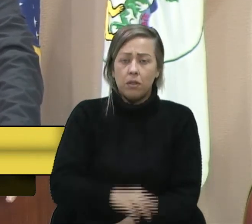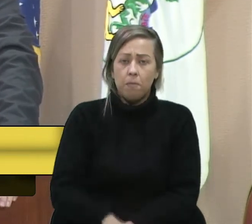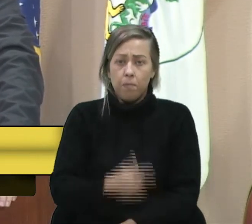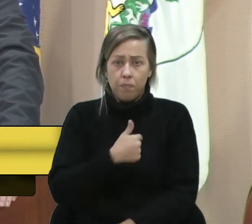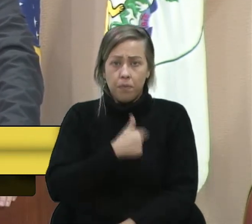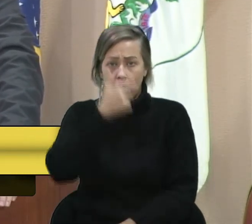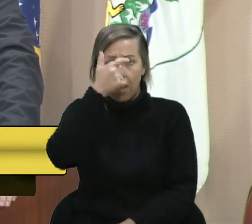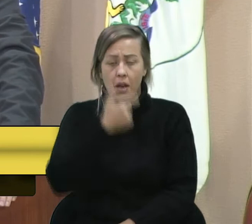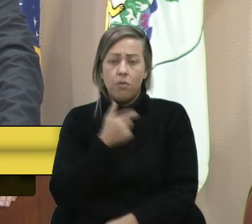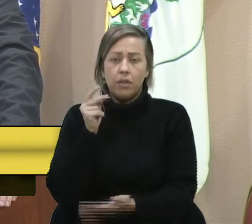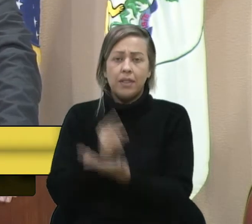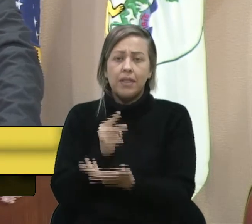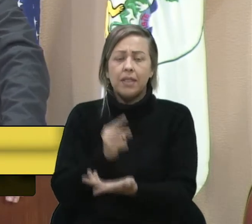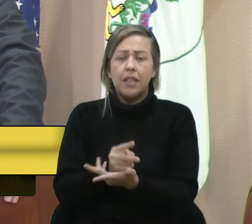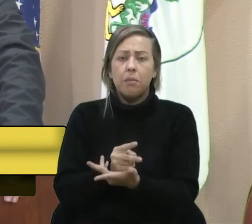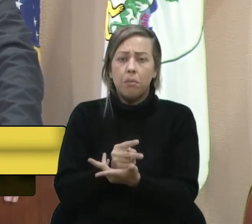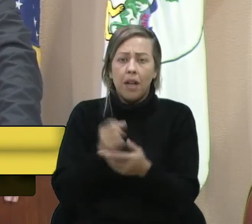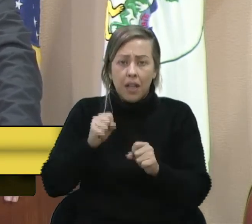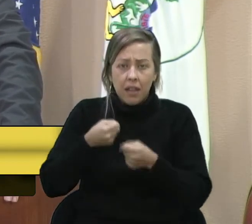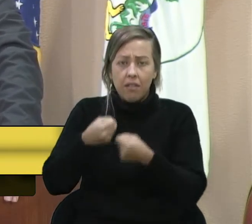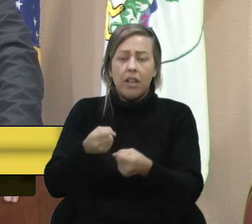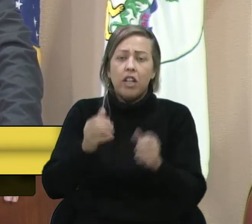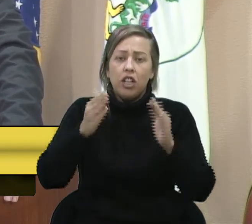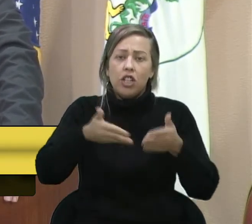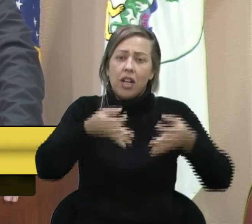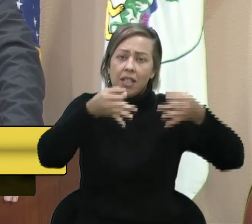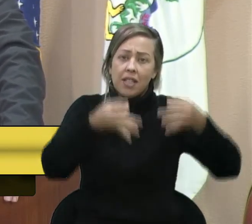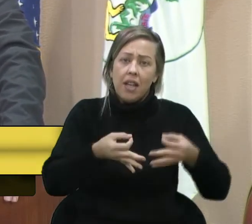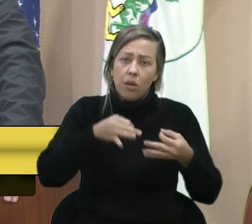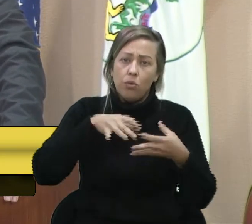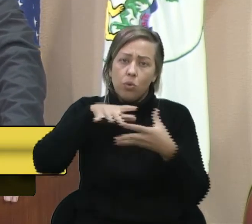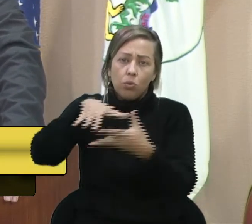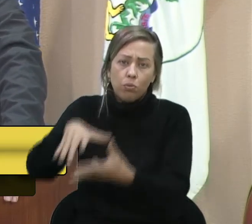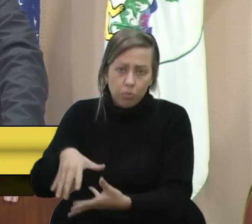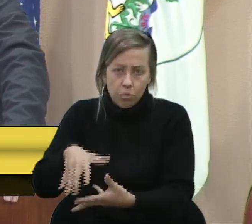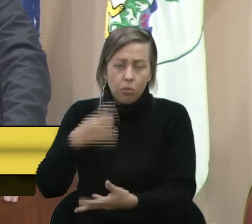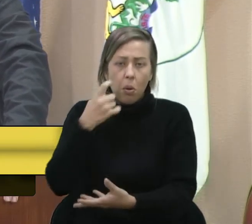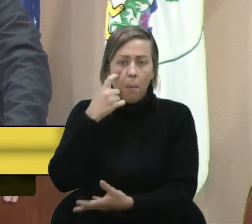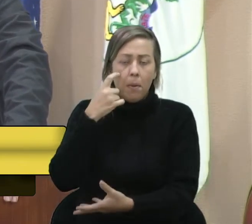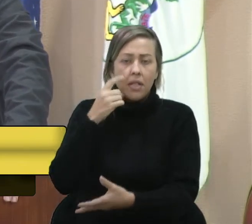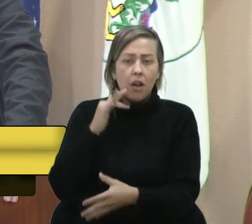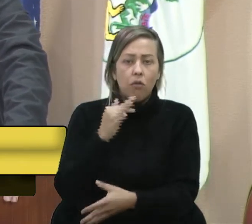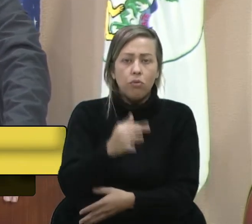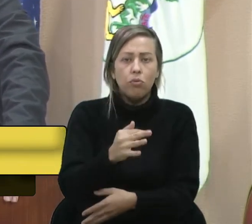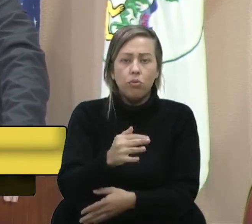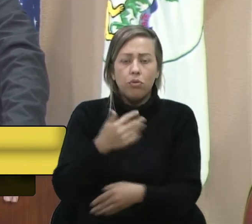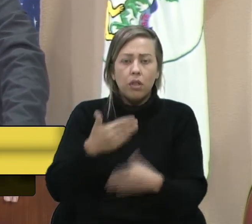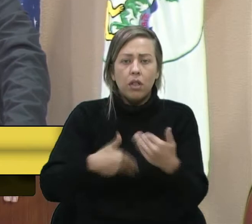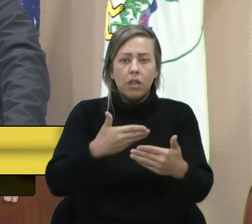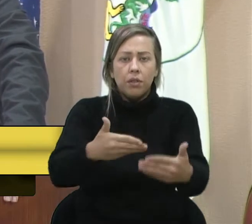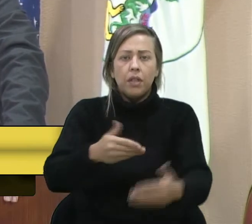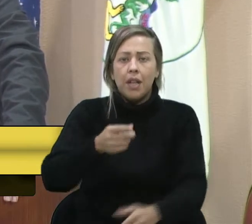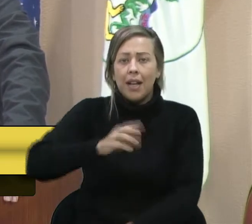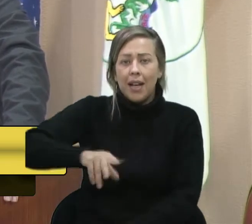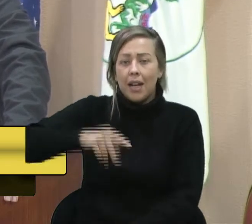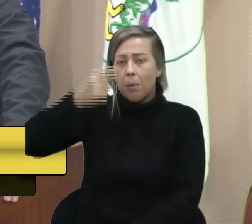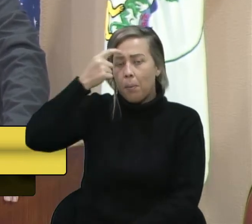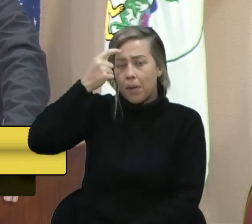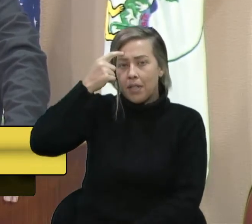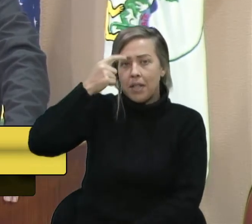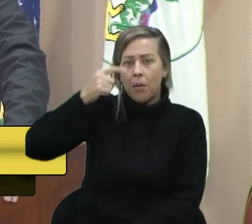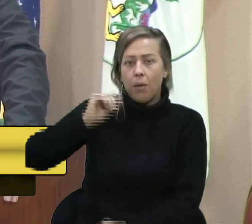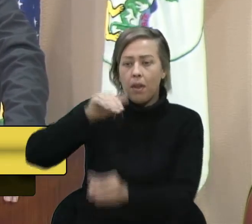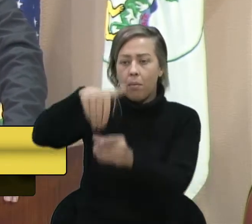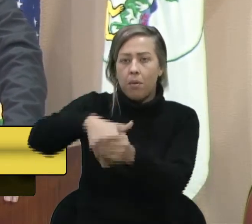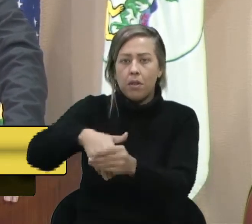vou optar sempre por defender o que já deu certo no mundo, pensando nas futuras gerações e não pensando na próxima